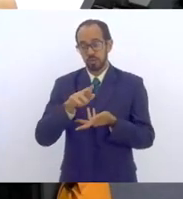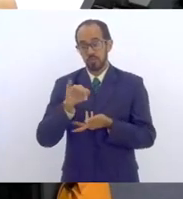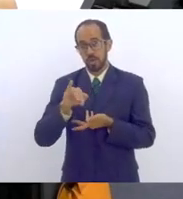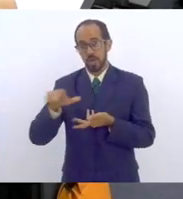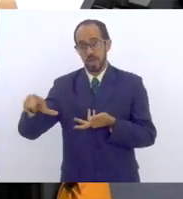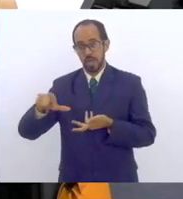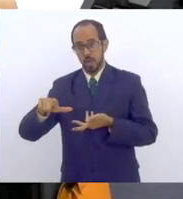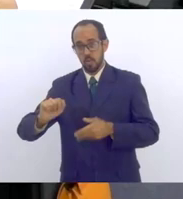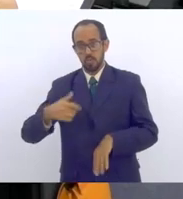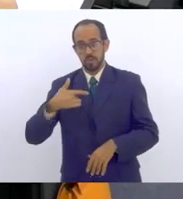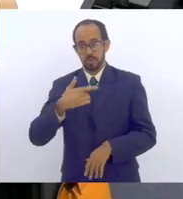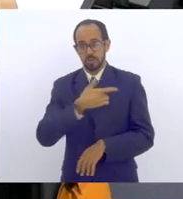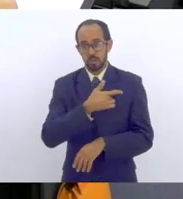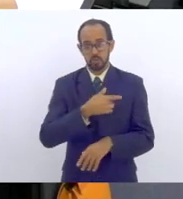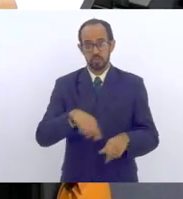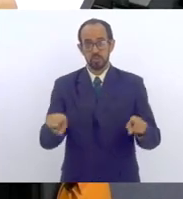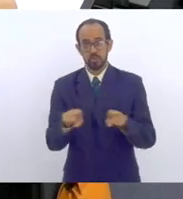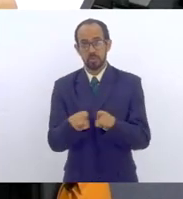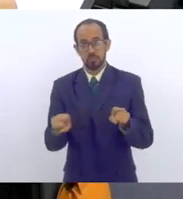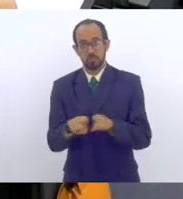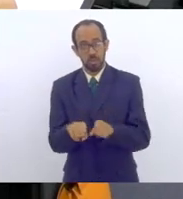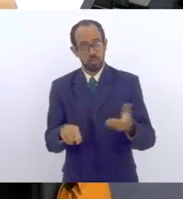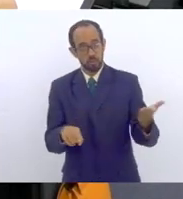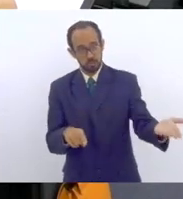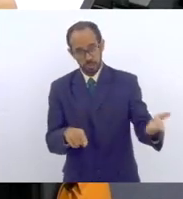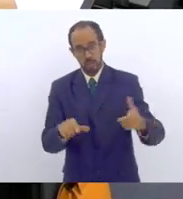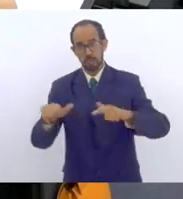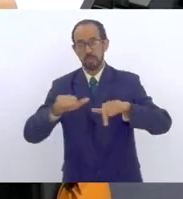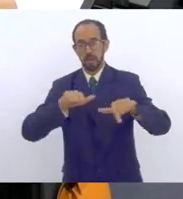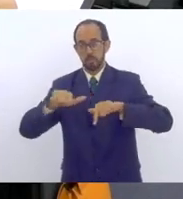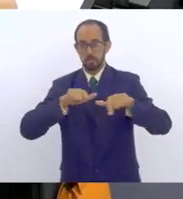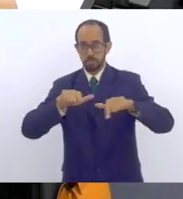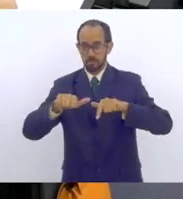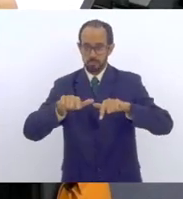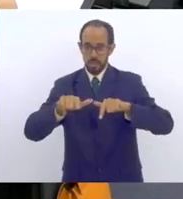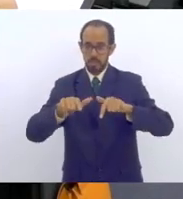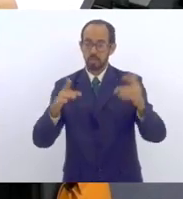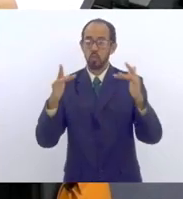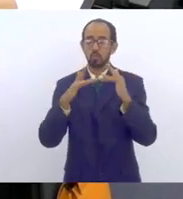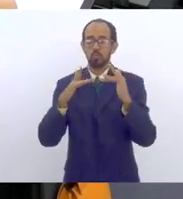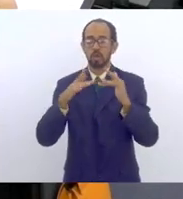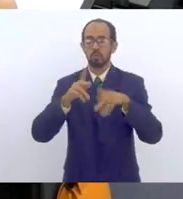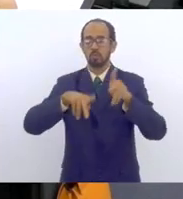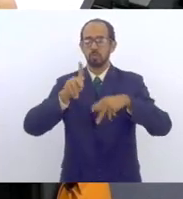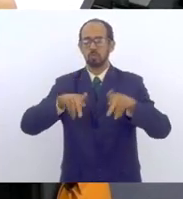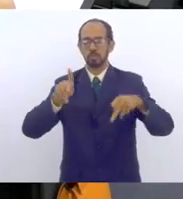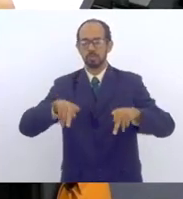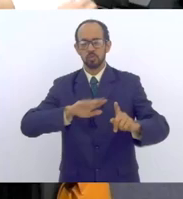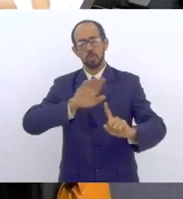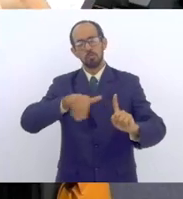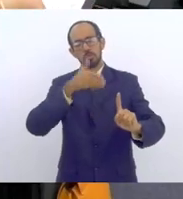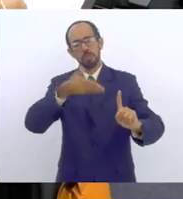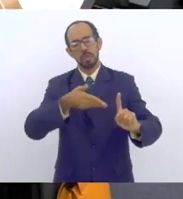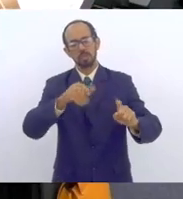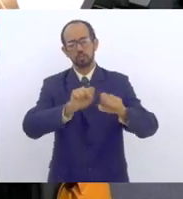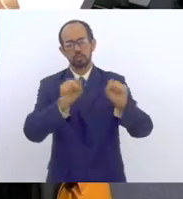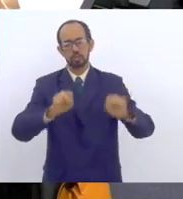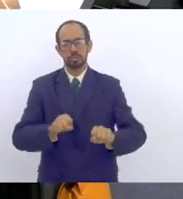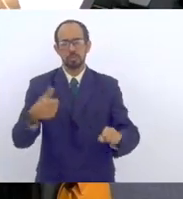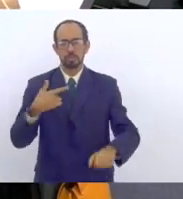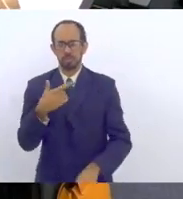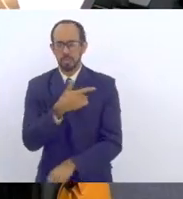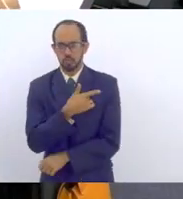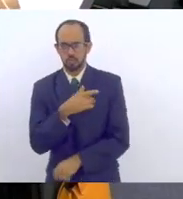convidamos você que trabalha ali na ponta é uma homenagem a todo o sistema de saúde que nós temos no Rio de Janeiro a gente